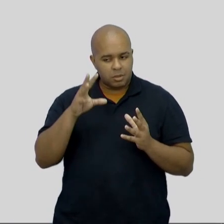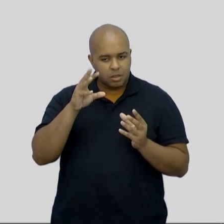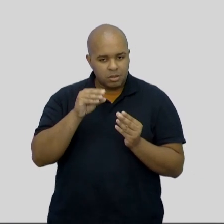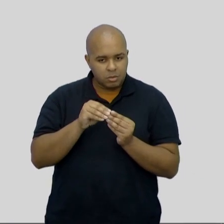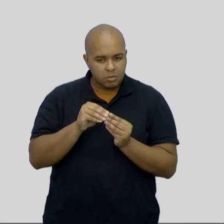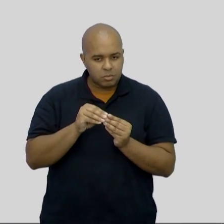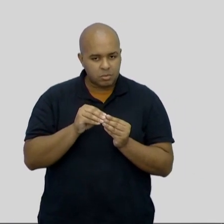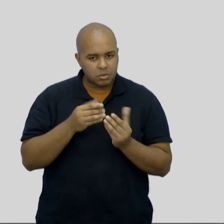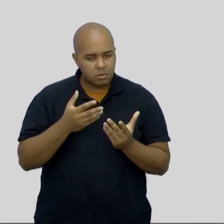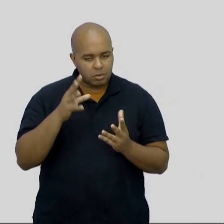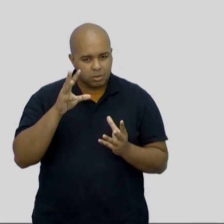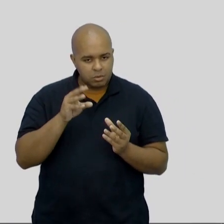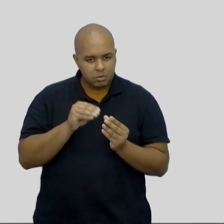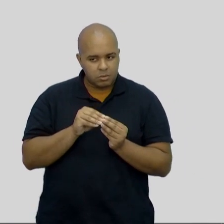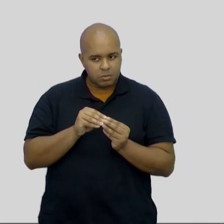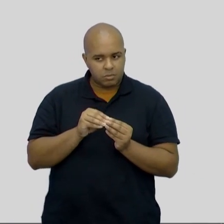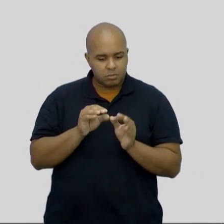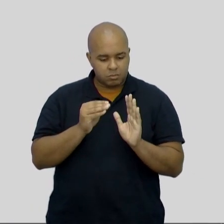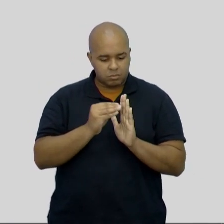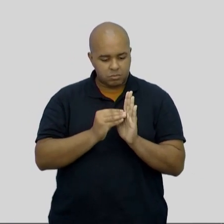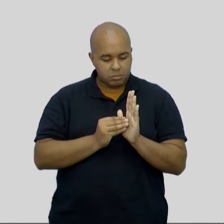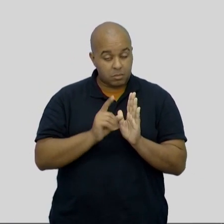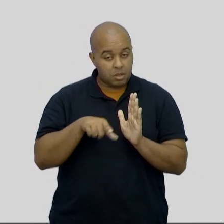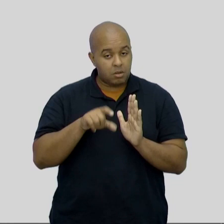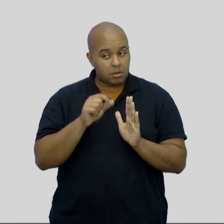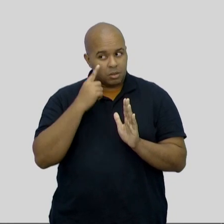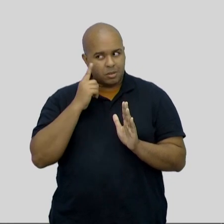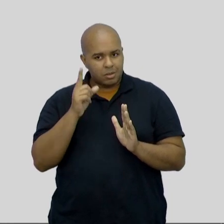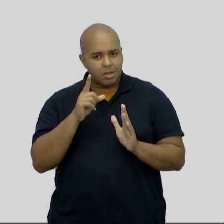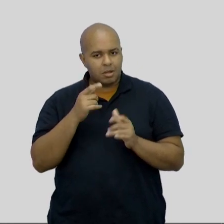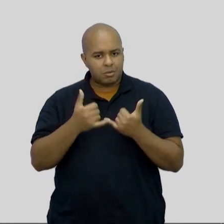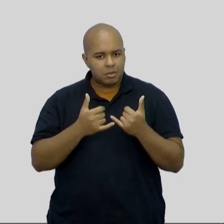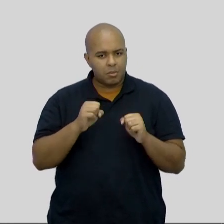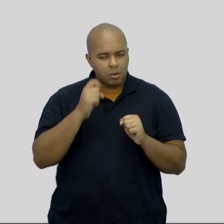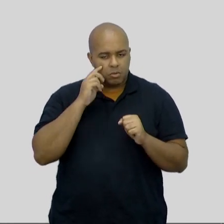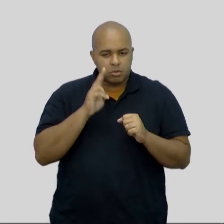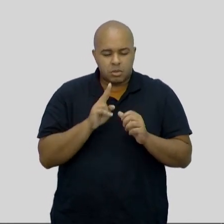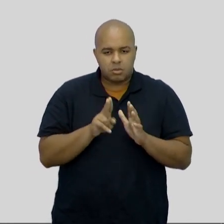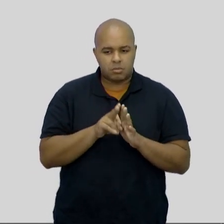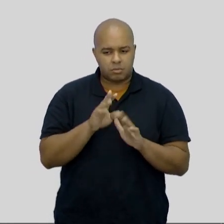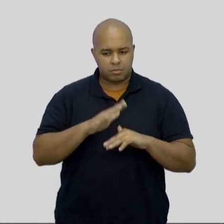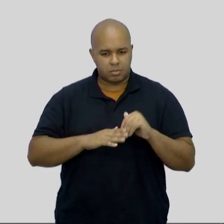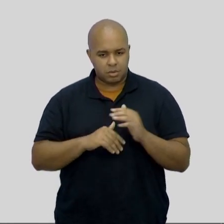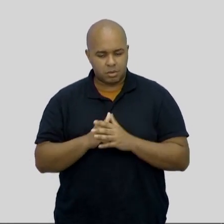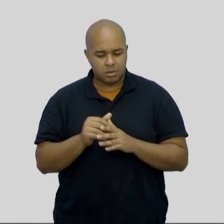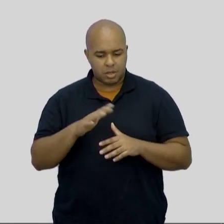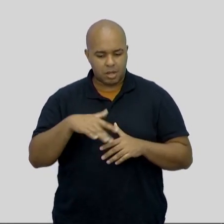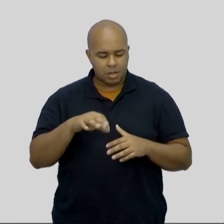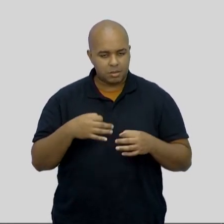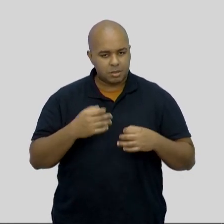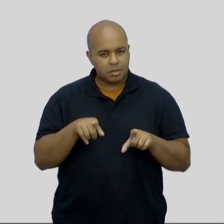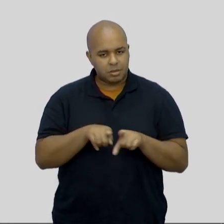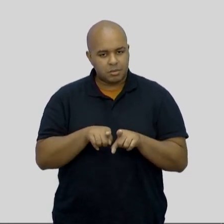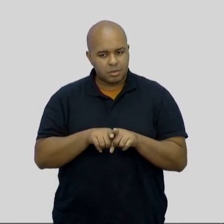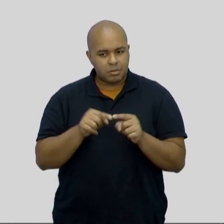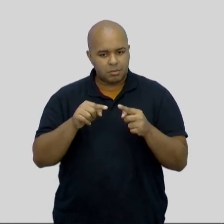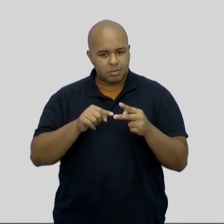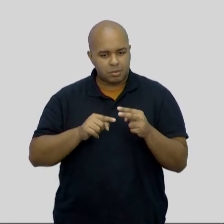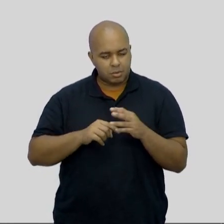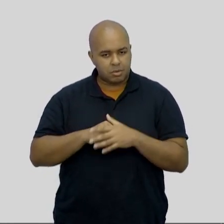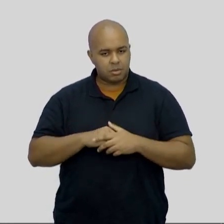resumo do manual é aqui o seguinte. Os jogadores podem utilizar uma ação do território em